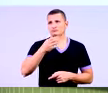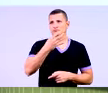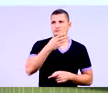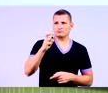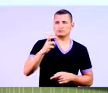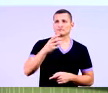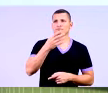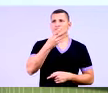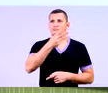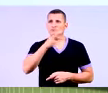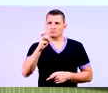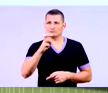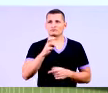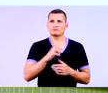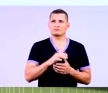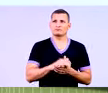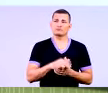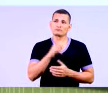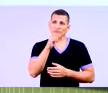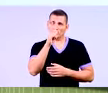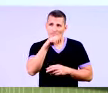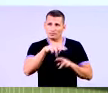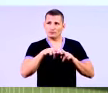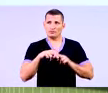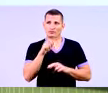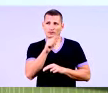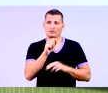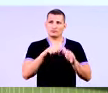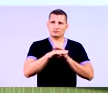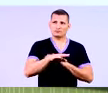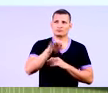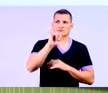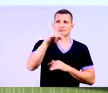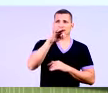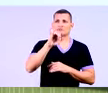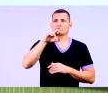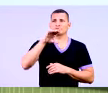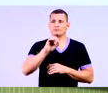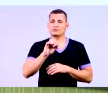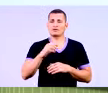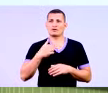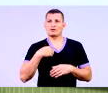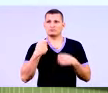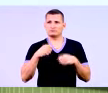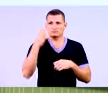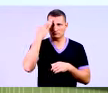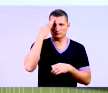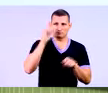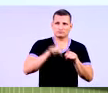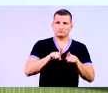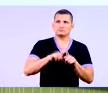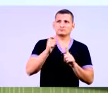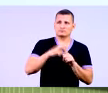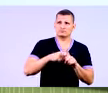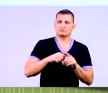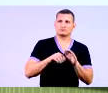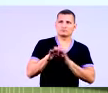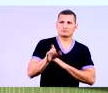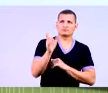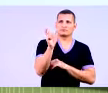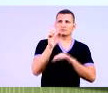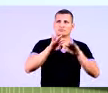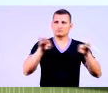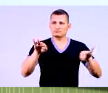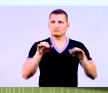por isso que a gente está armazenando comum ter a mas eu preciso saber também os meses vai armazenar uma variável separá-lo armazena